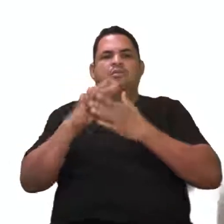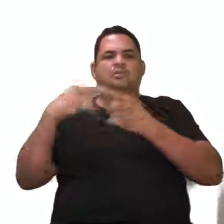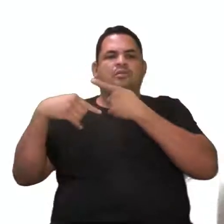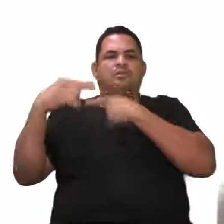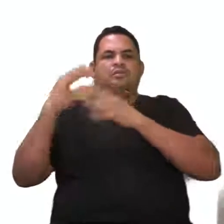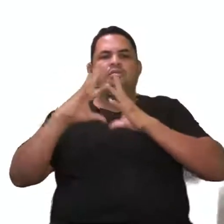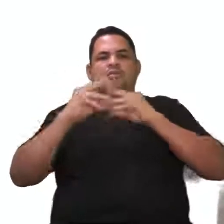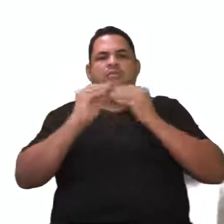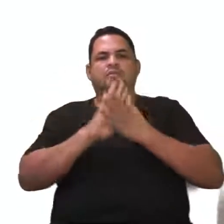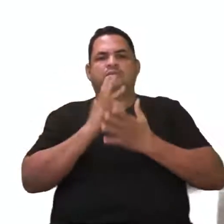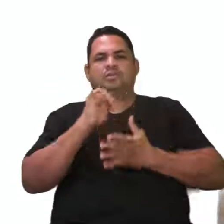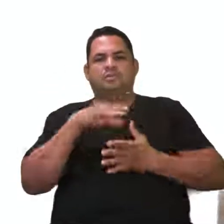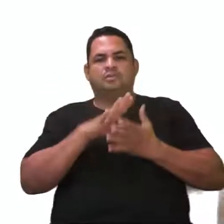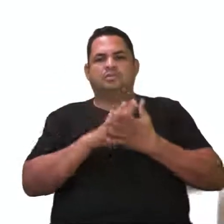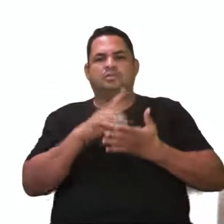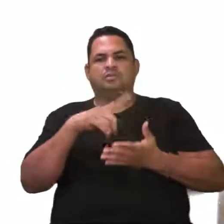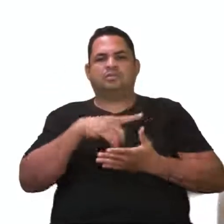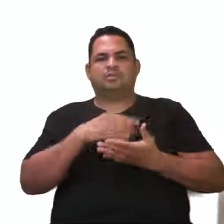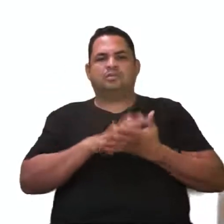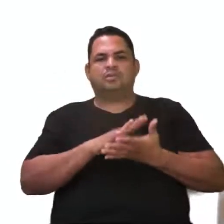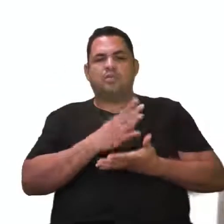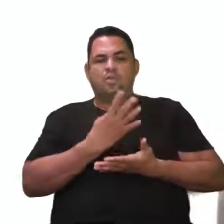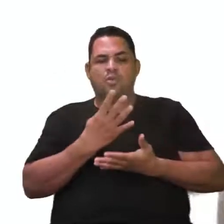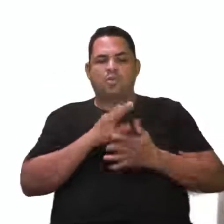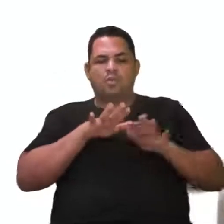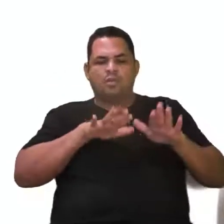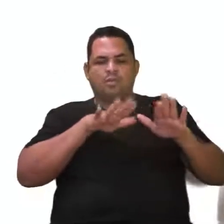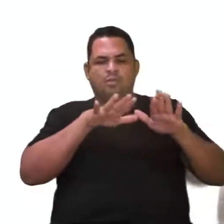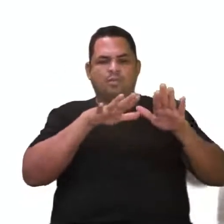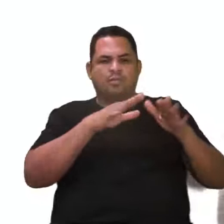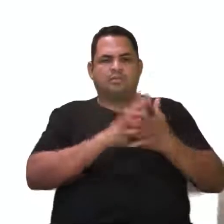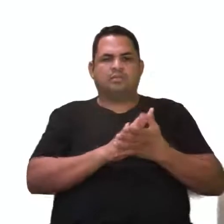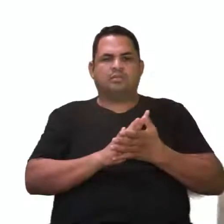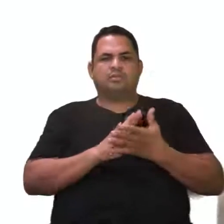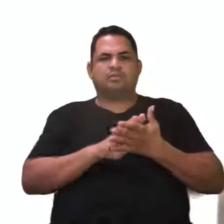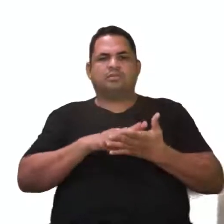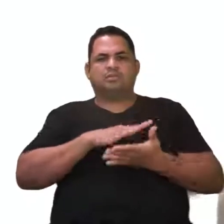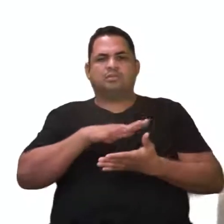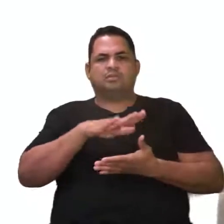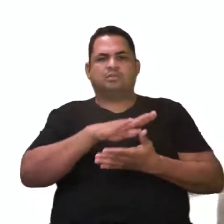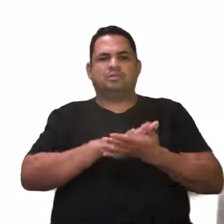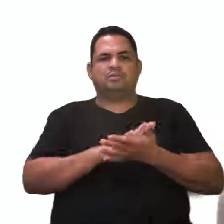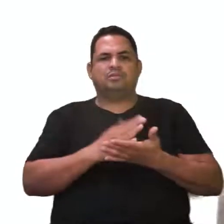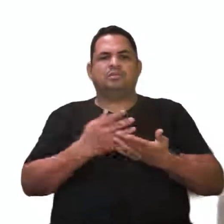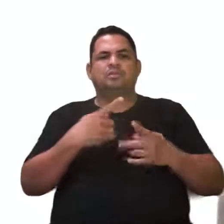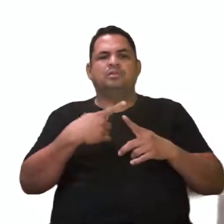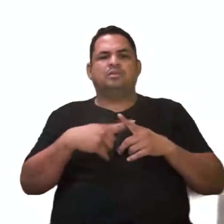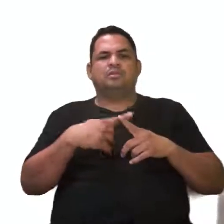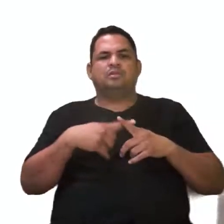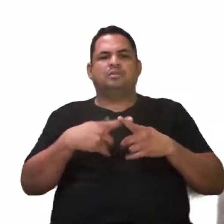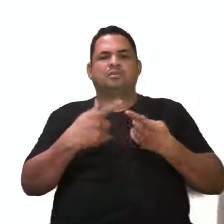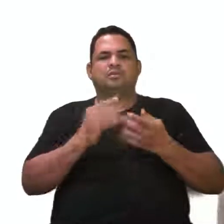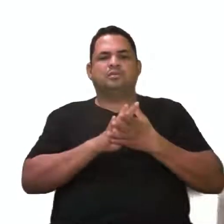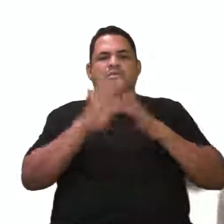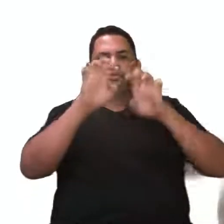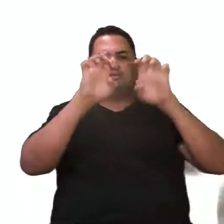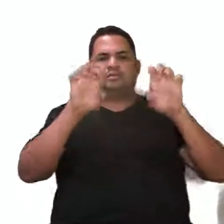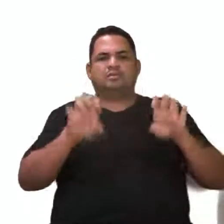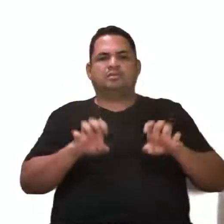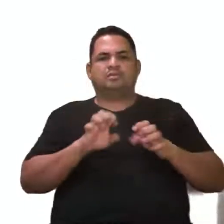ancestral totalmente tetrápode, ou seja, as 4 patinhas, né? Dos lagartos varenídeos, e porque suas estruturas